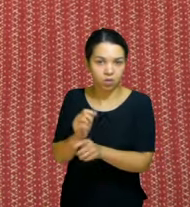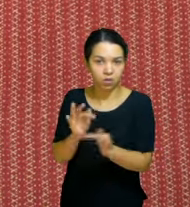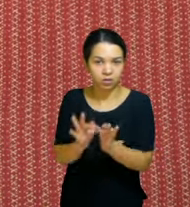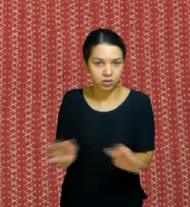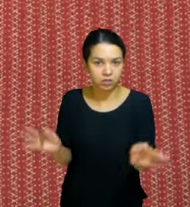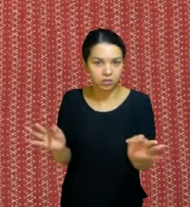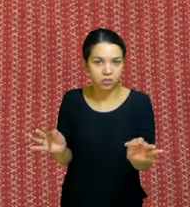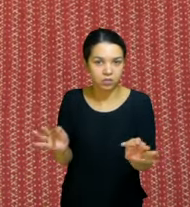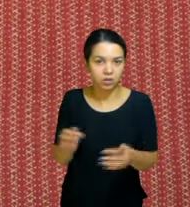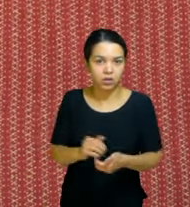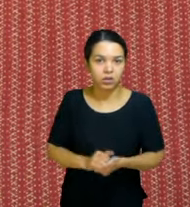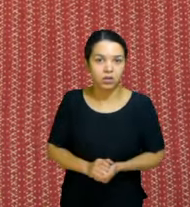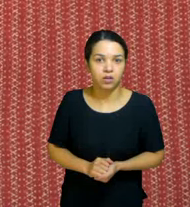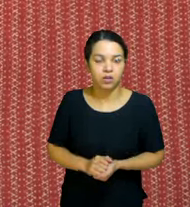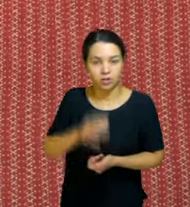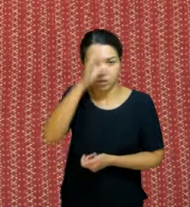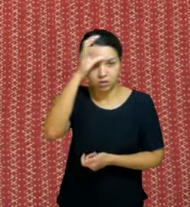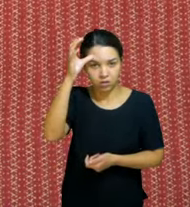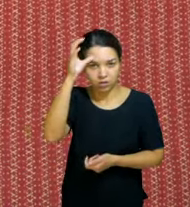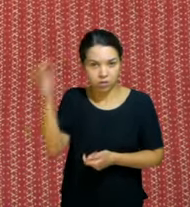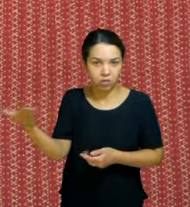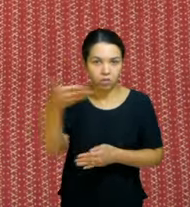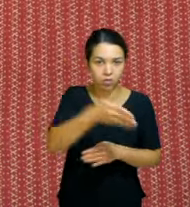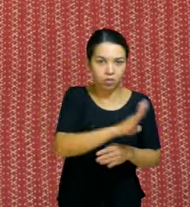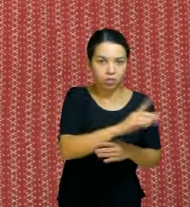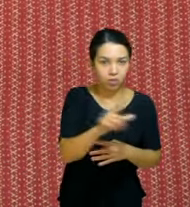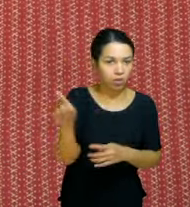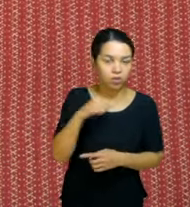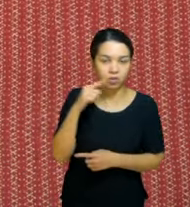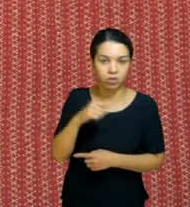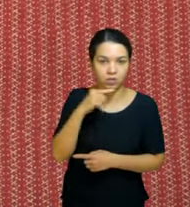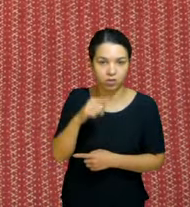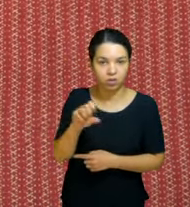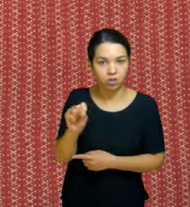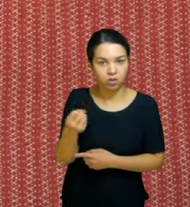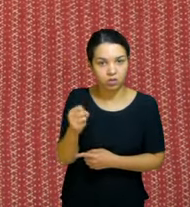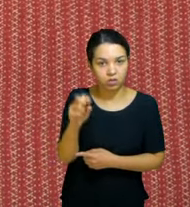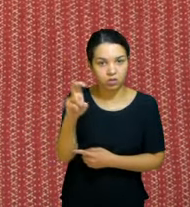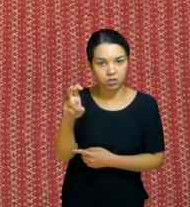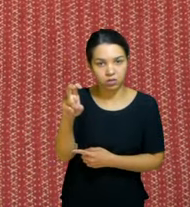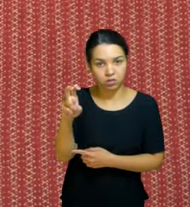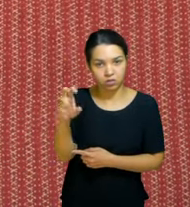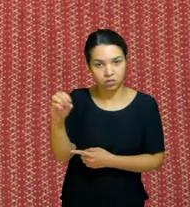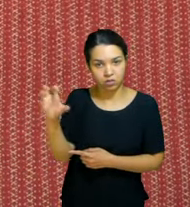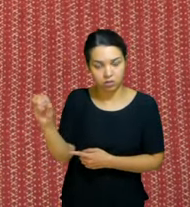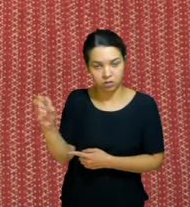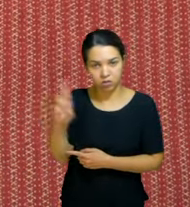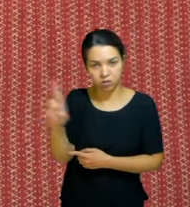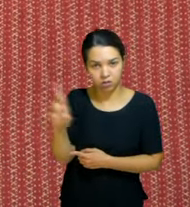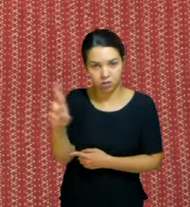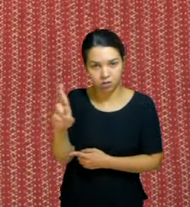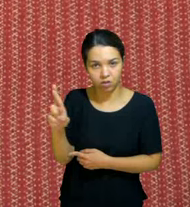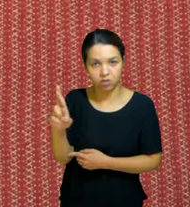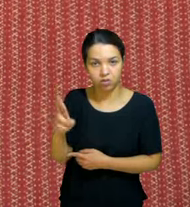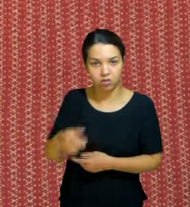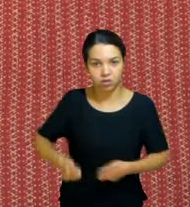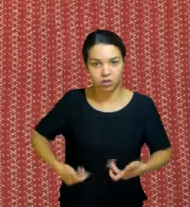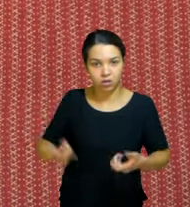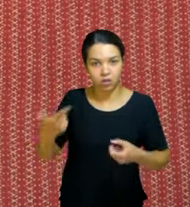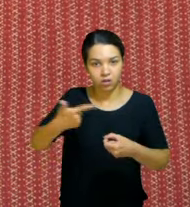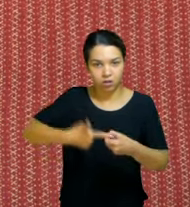de Criciúma para Blumenau e acabou não vindo. Ele ia ter em torno de R$800 de despesa para vir aqui.